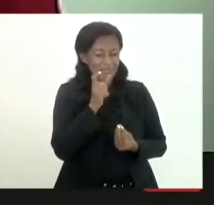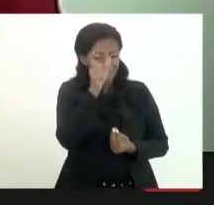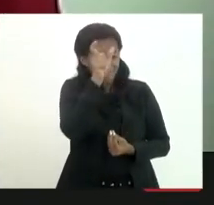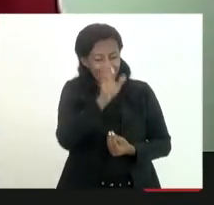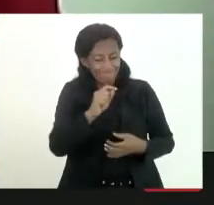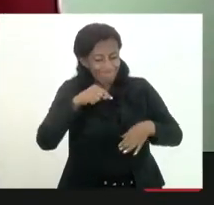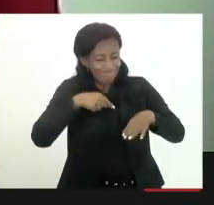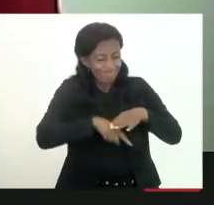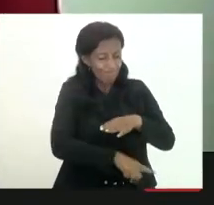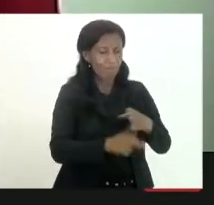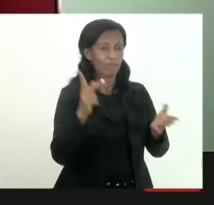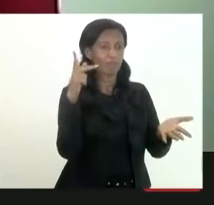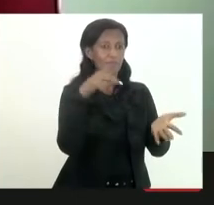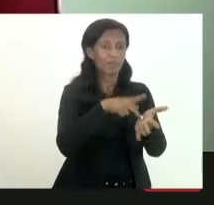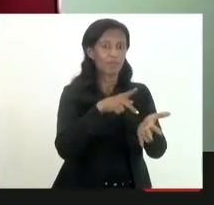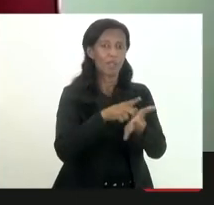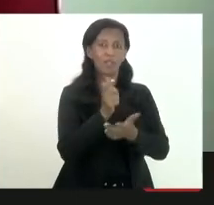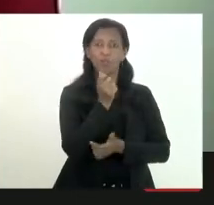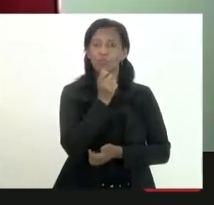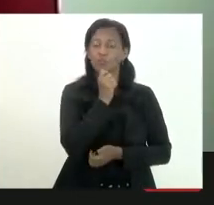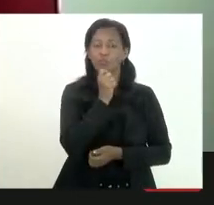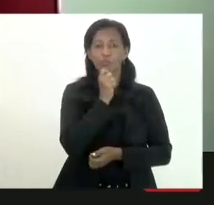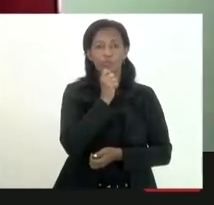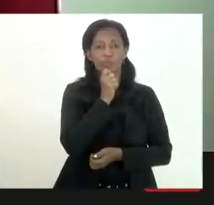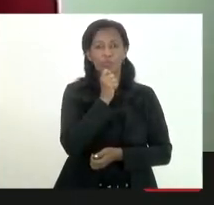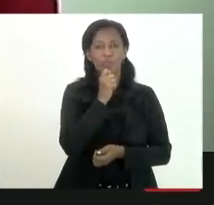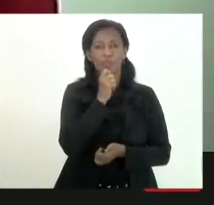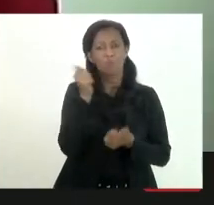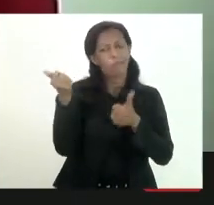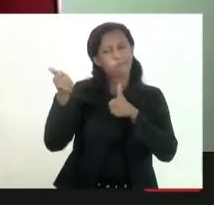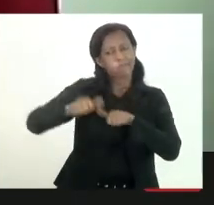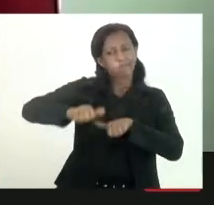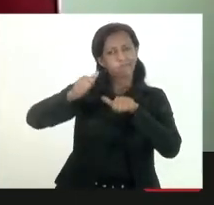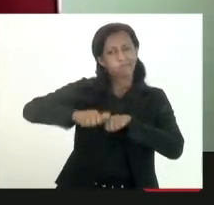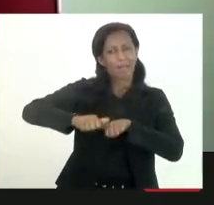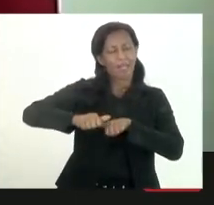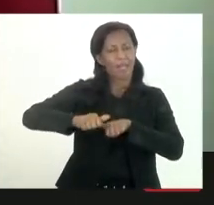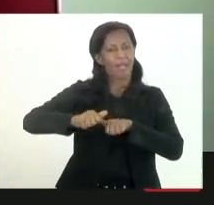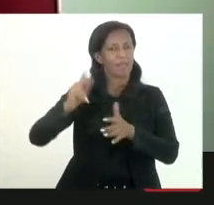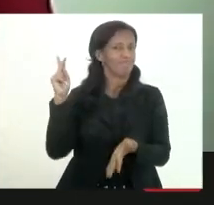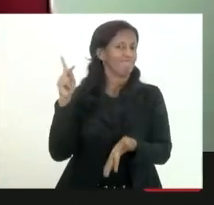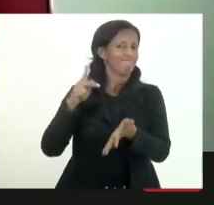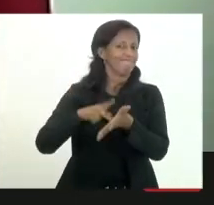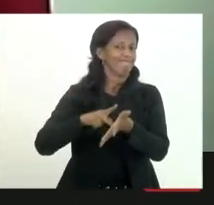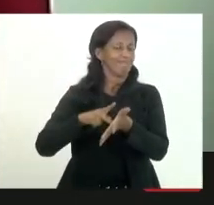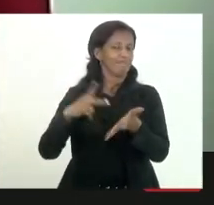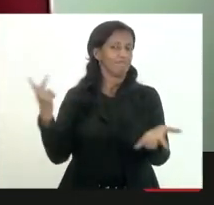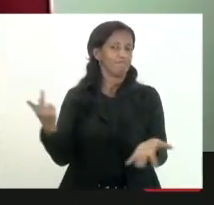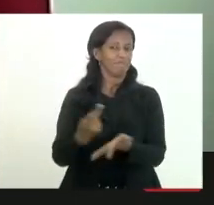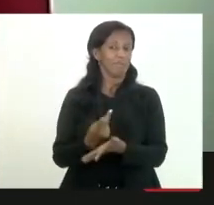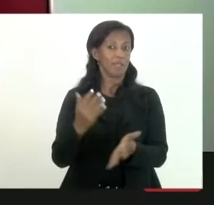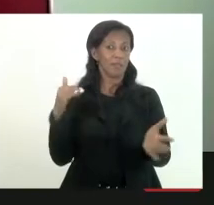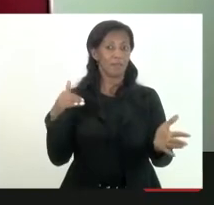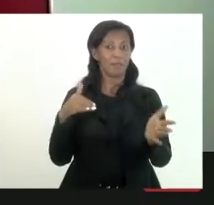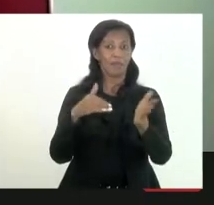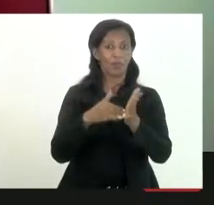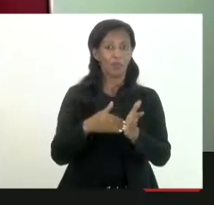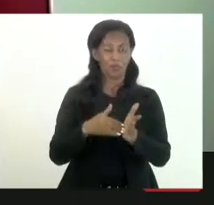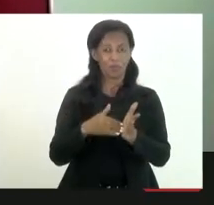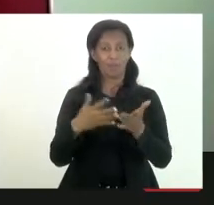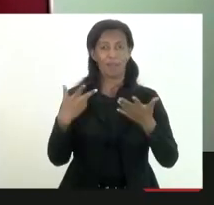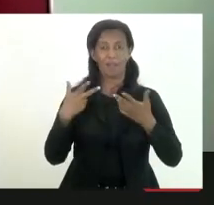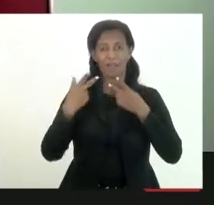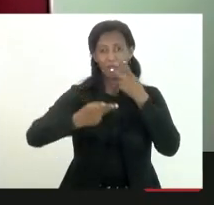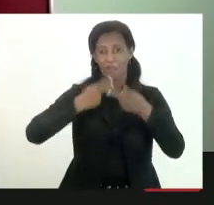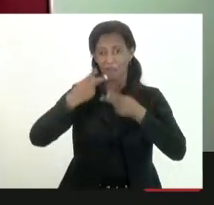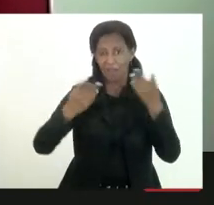portanto, não temos, né, uma análise adequada dos fatos. E para a última intervenção, para depois abrir